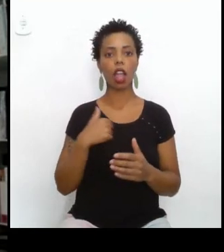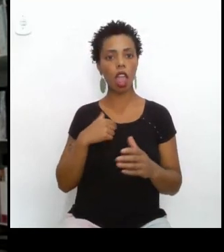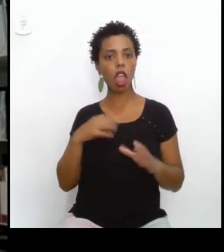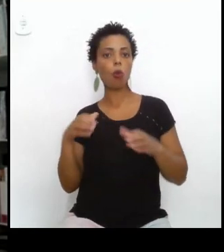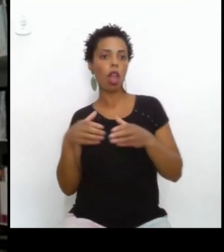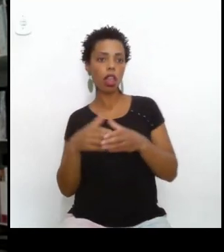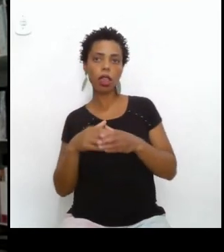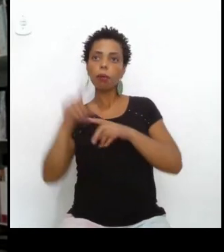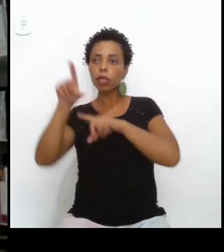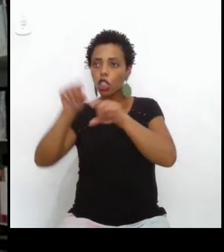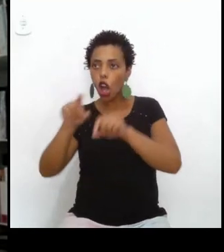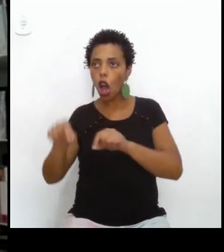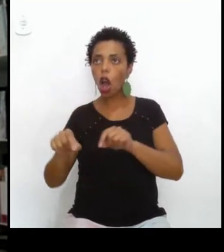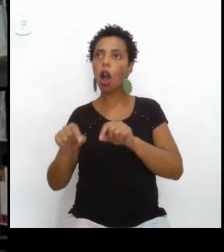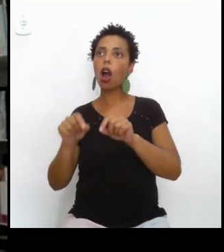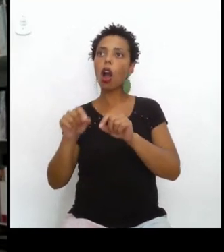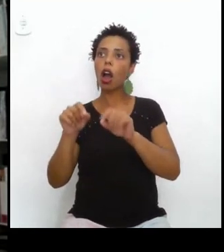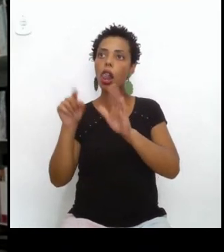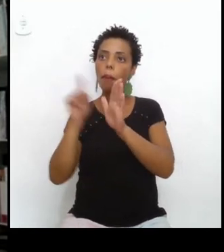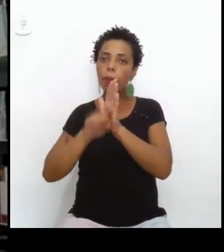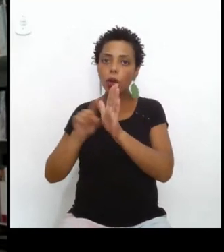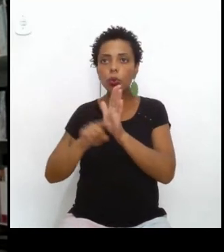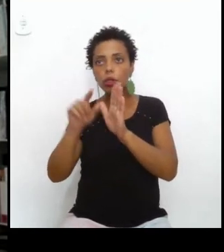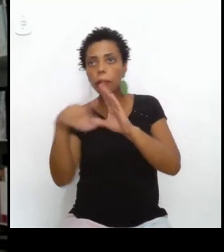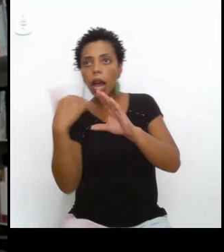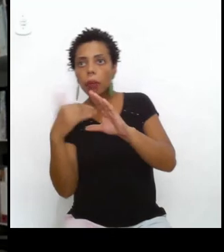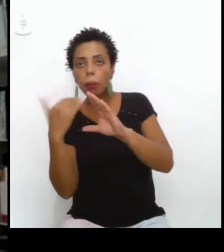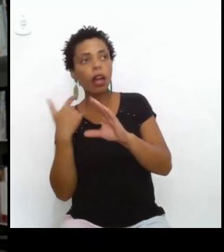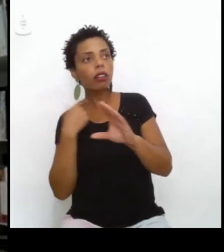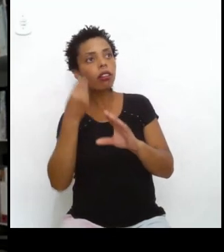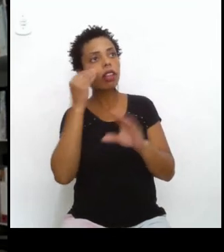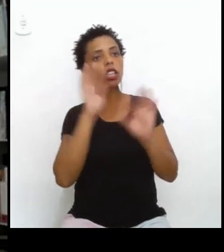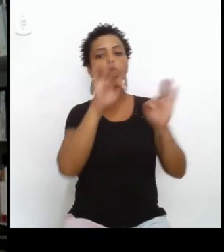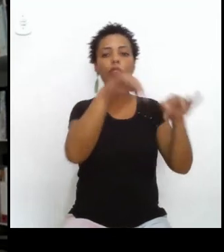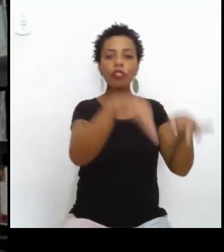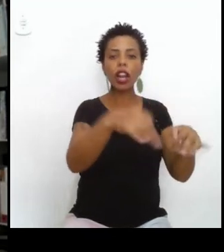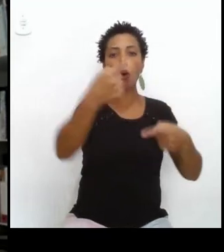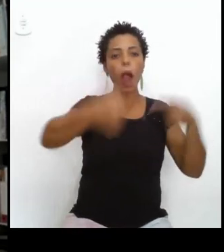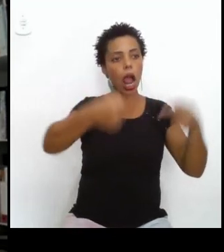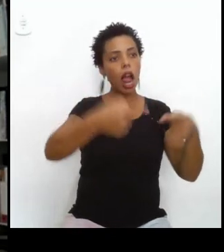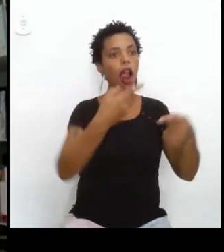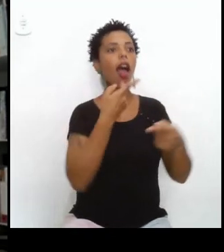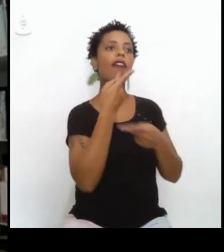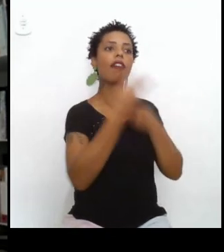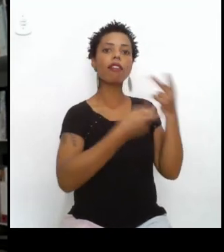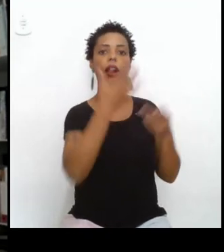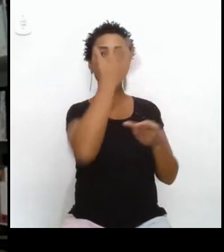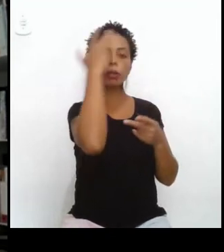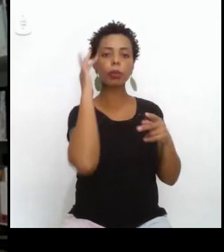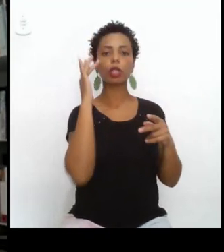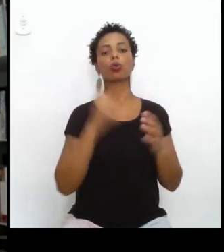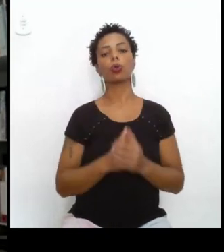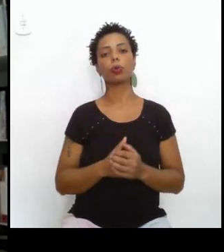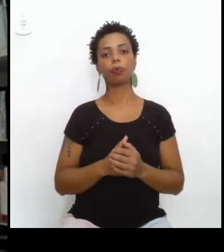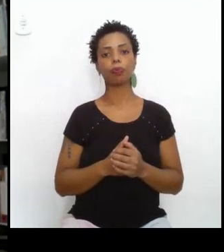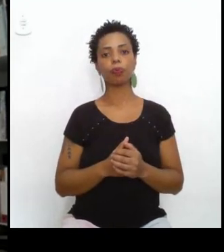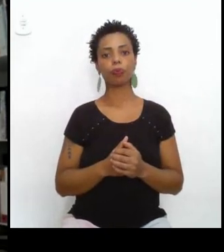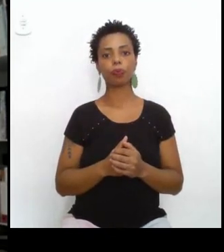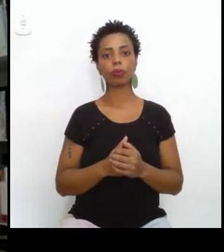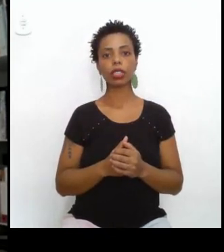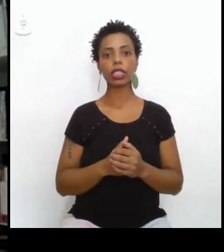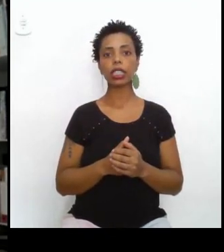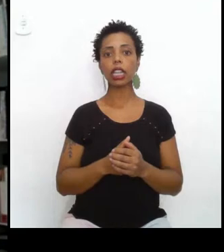vão tentar ingressar a maior parte delas no final momento do debate todas as sessões cada uma das